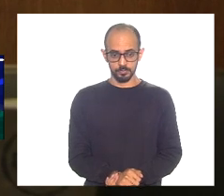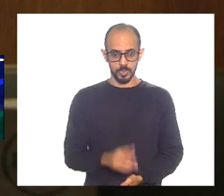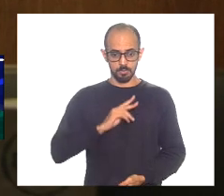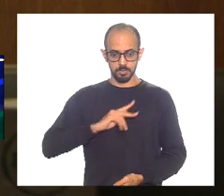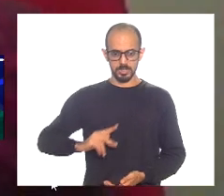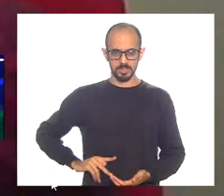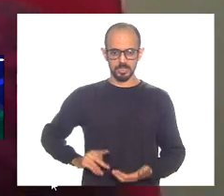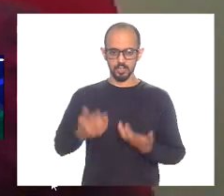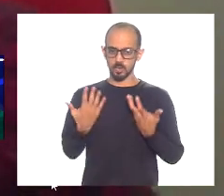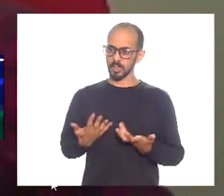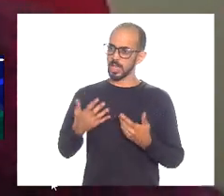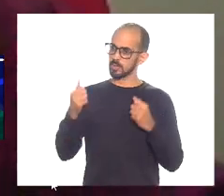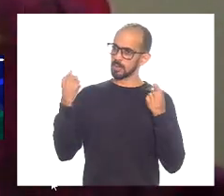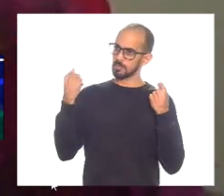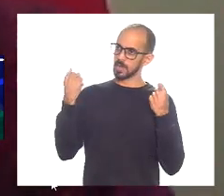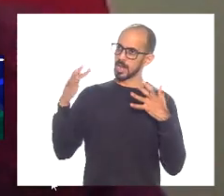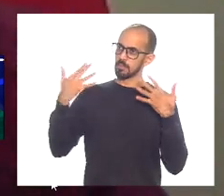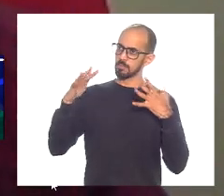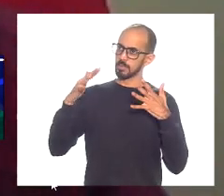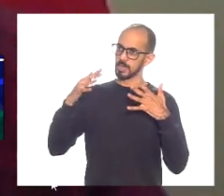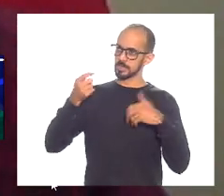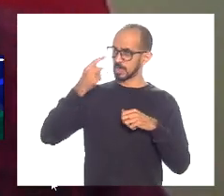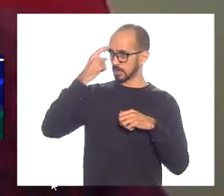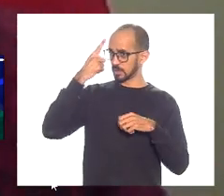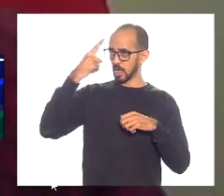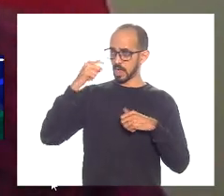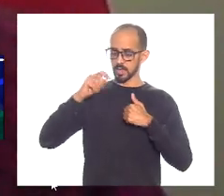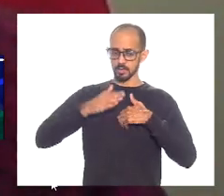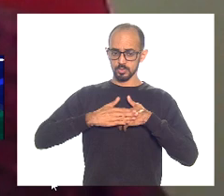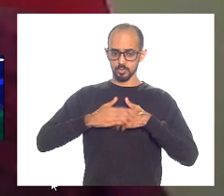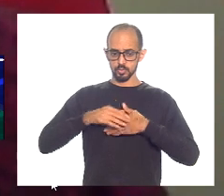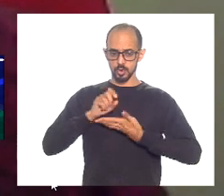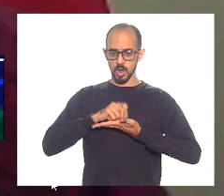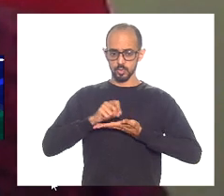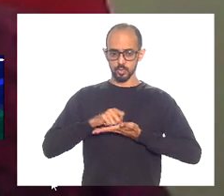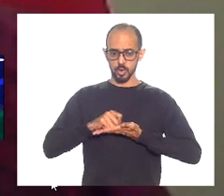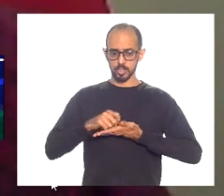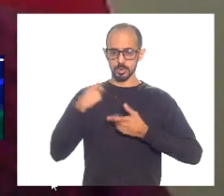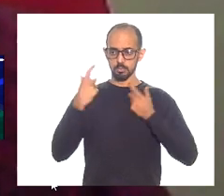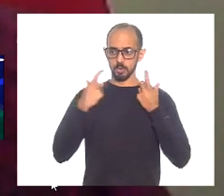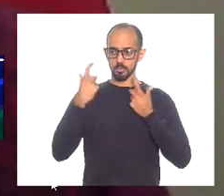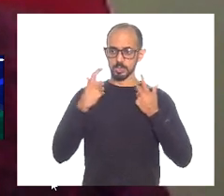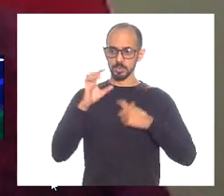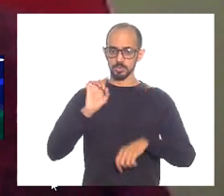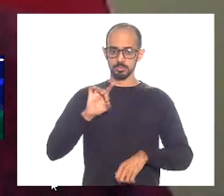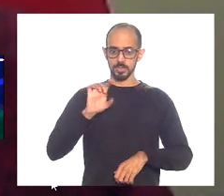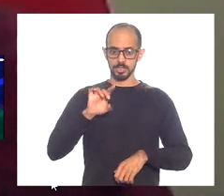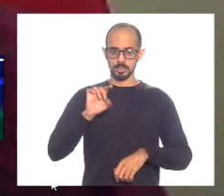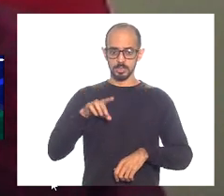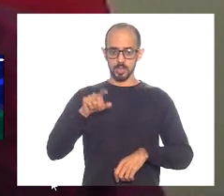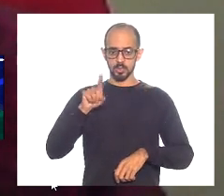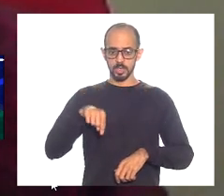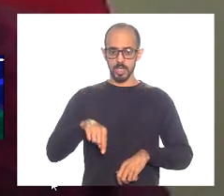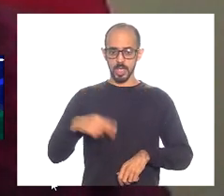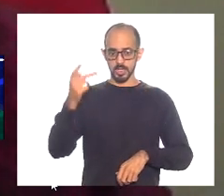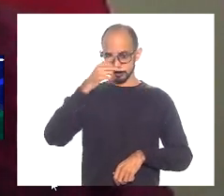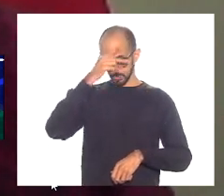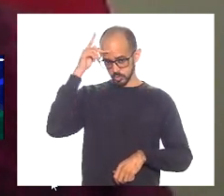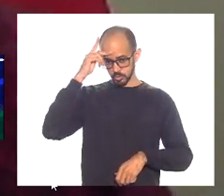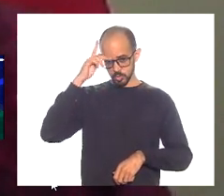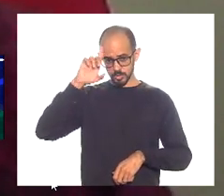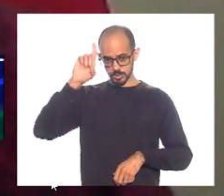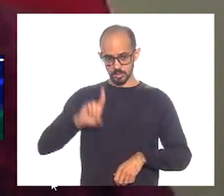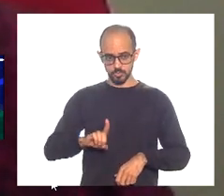Presidente, eu quero elogiar aqui a iniciativa dos autores, essa preocupação especial que os portadores de